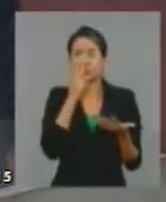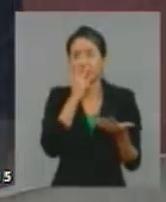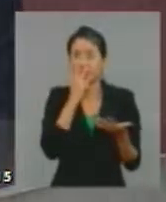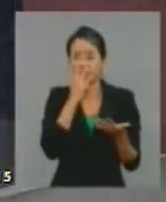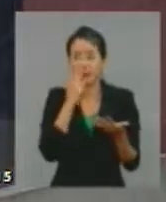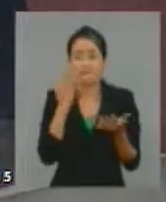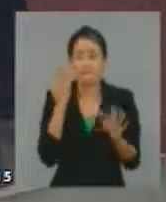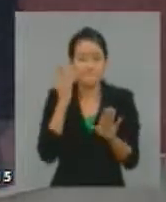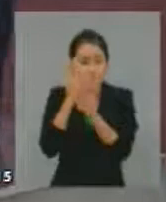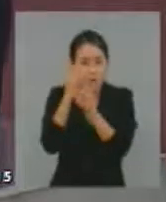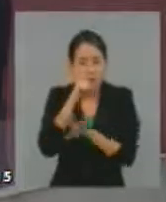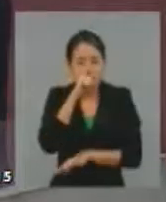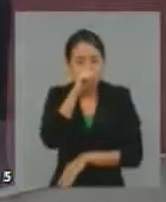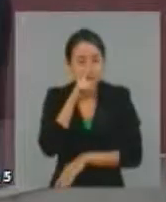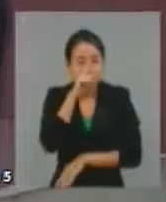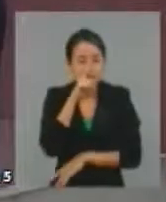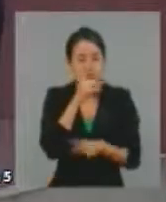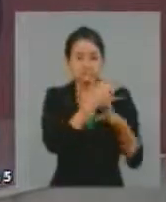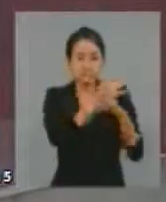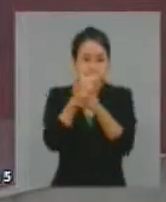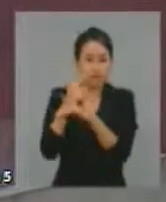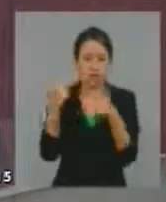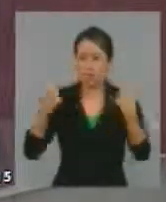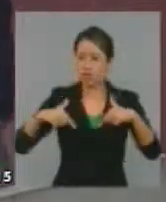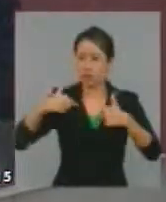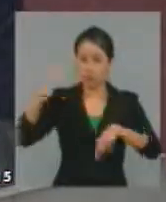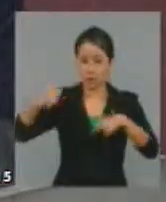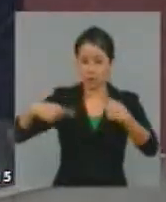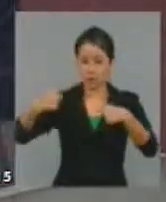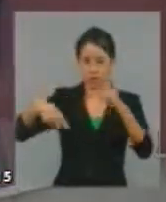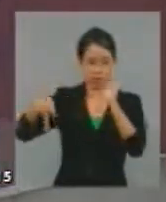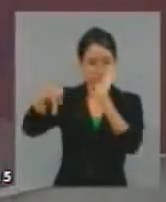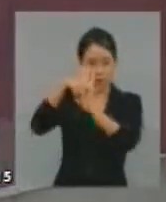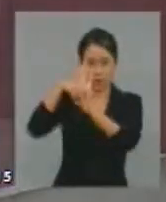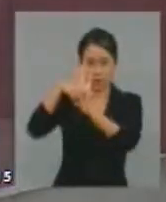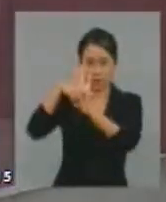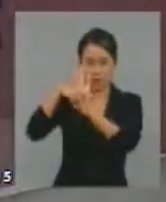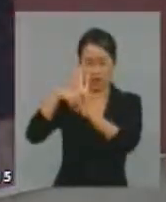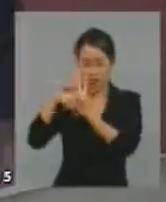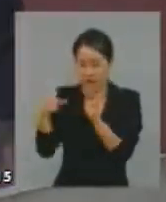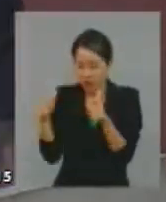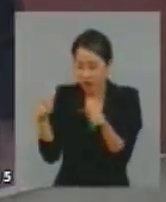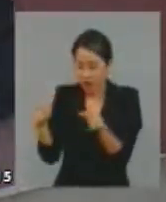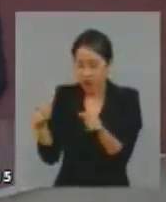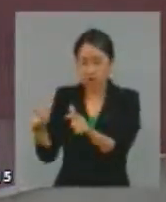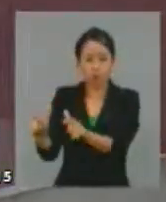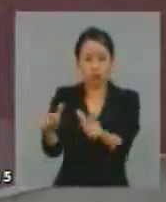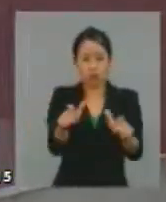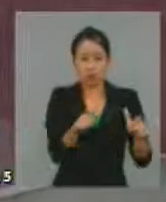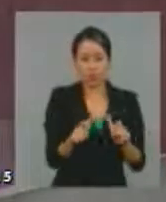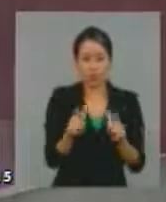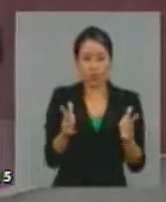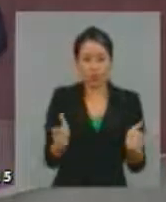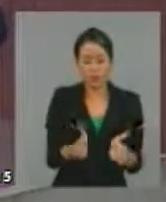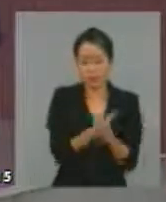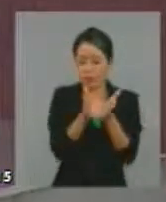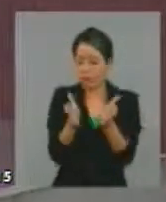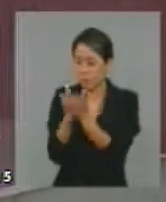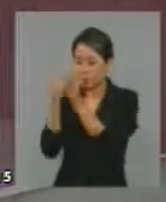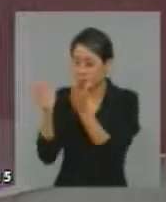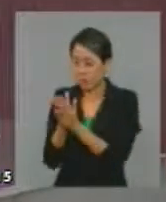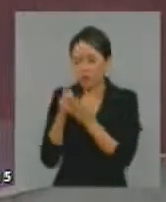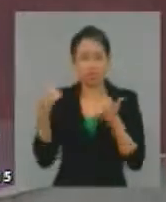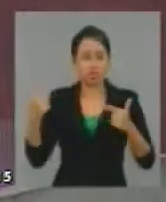crise das cidades, se você não tem políticas específicas para grupos mais vulneráveis, é a quarta variável, o que acontece?